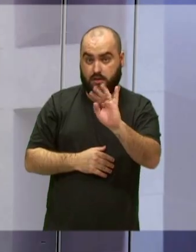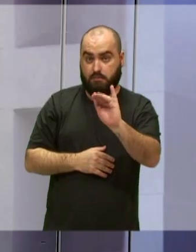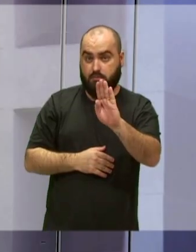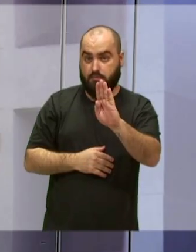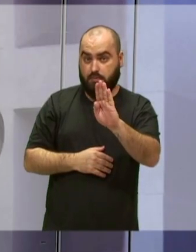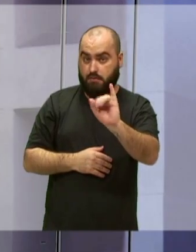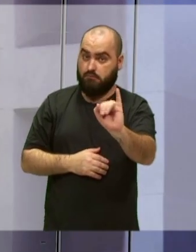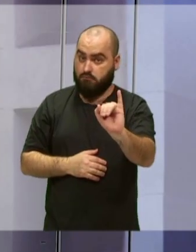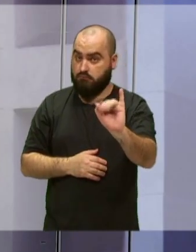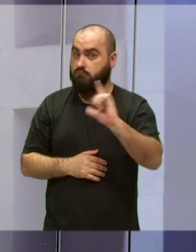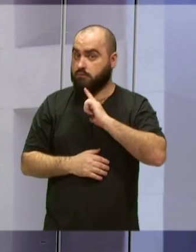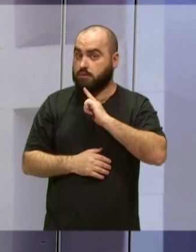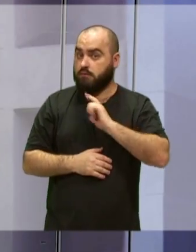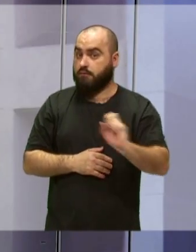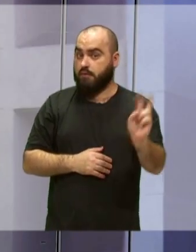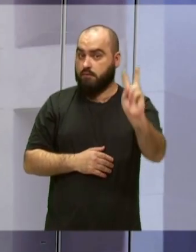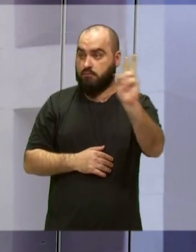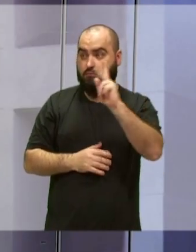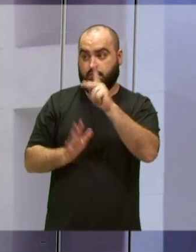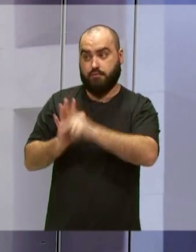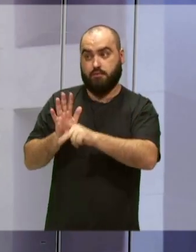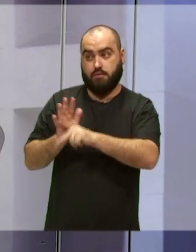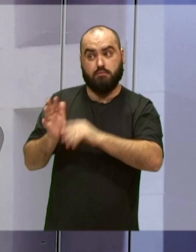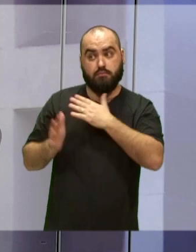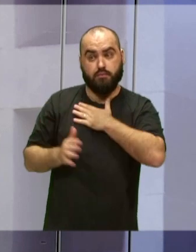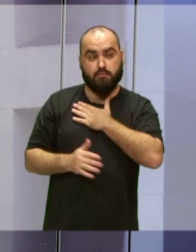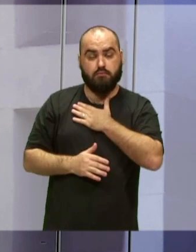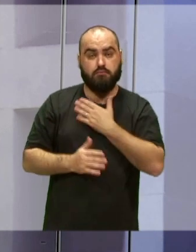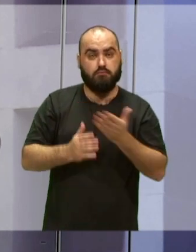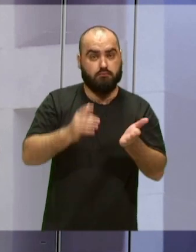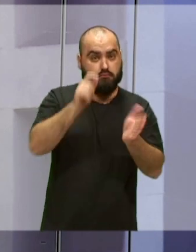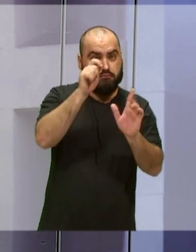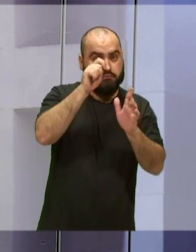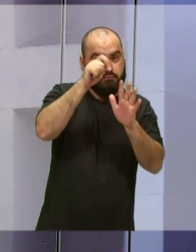nós é é projeto meu de gente pegar